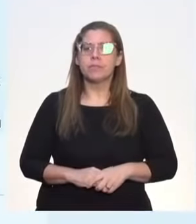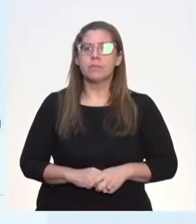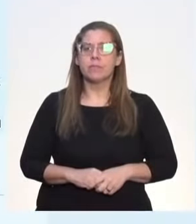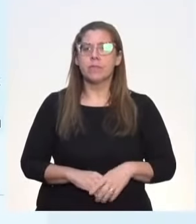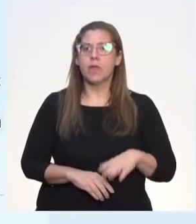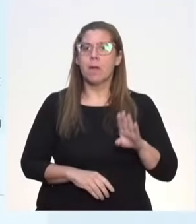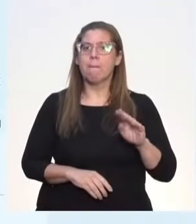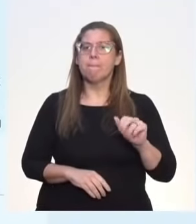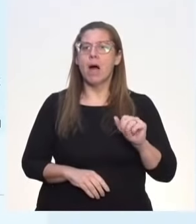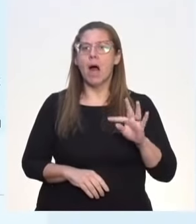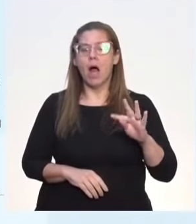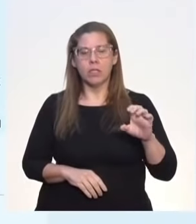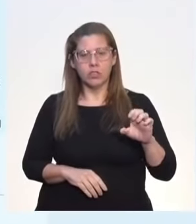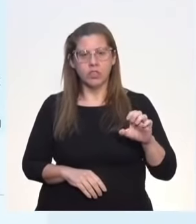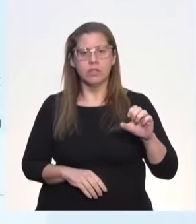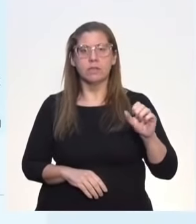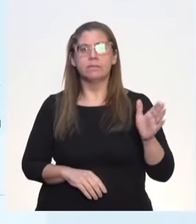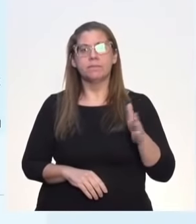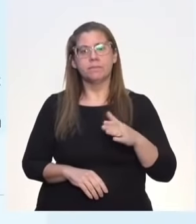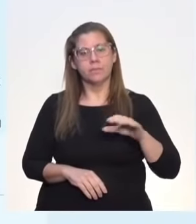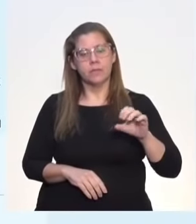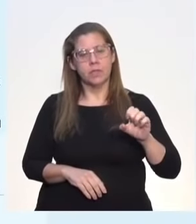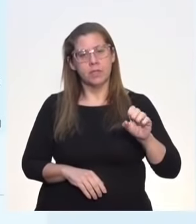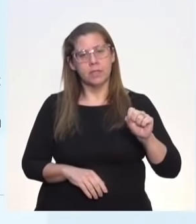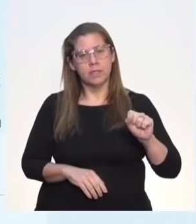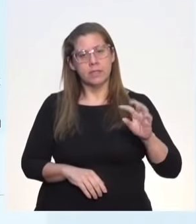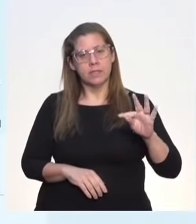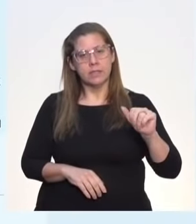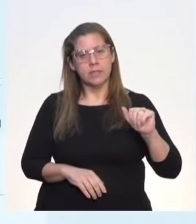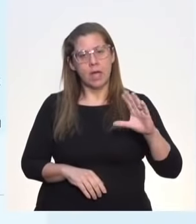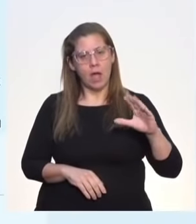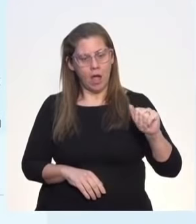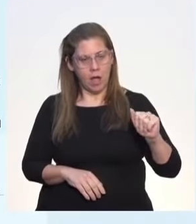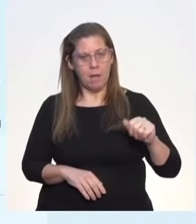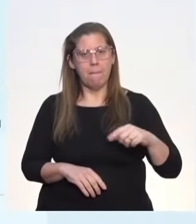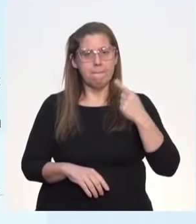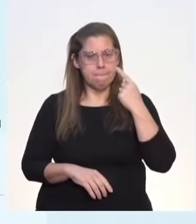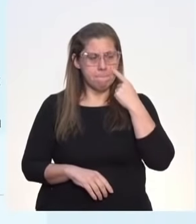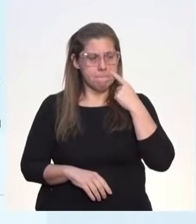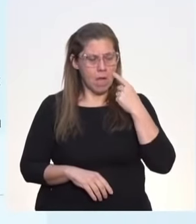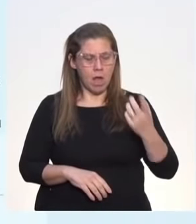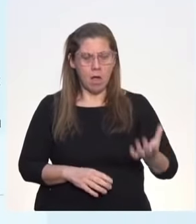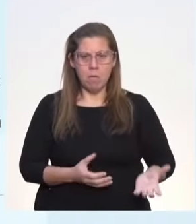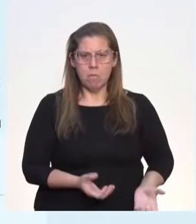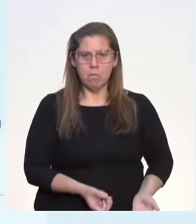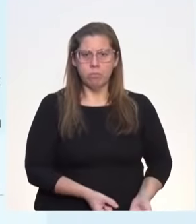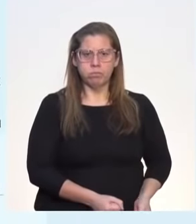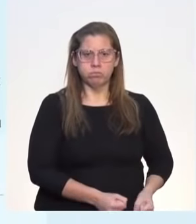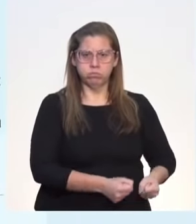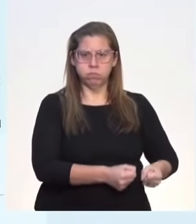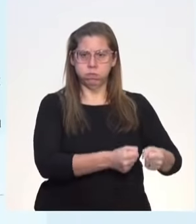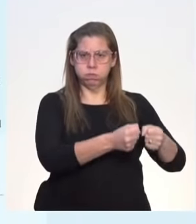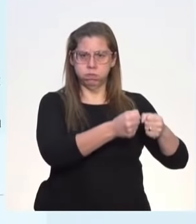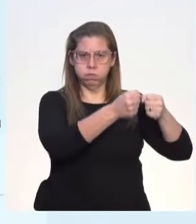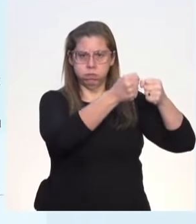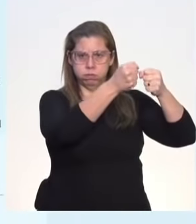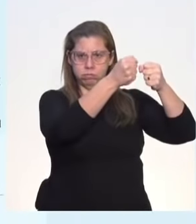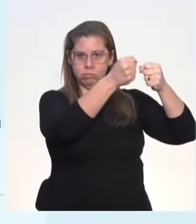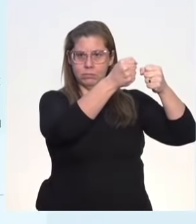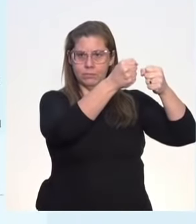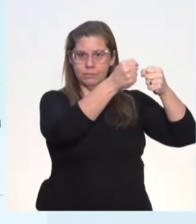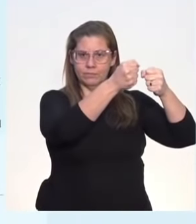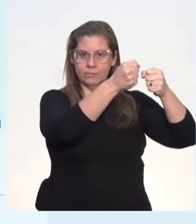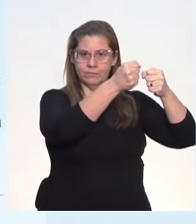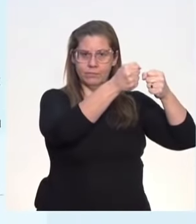você bate estaca e leva uma carga uma altura calculada e quanto maior a altura que eu e